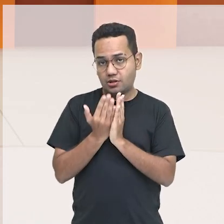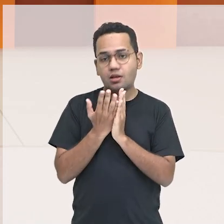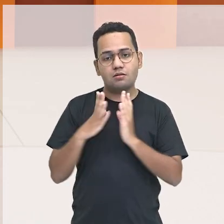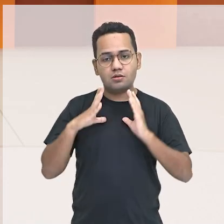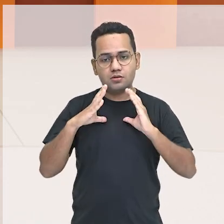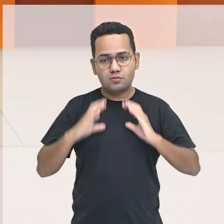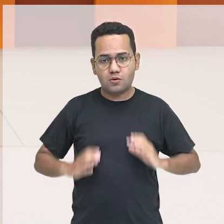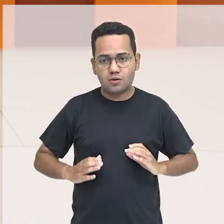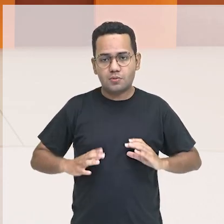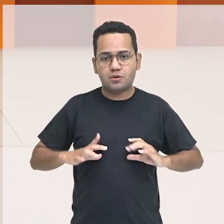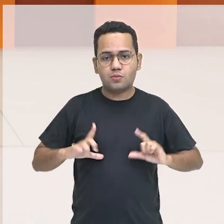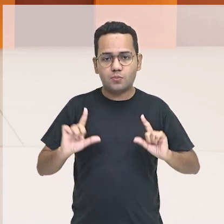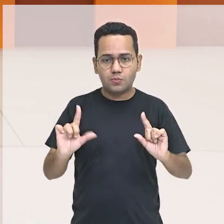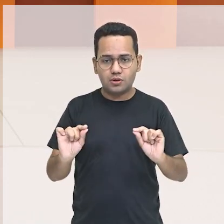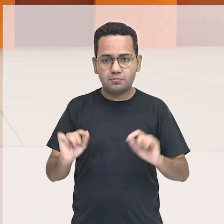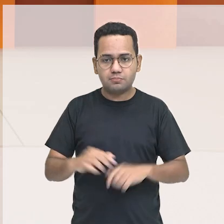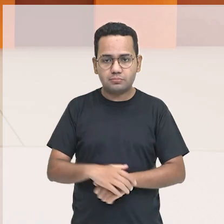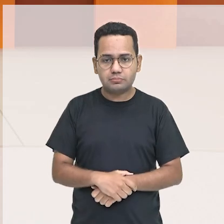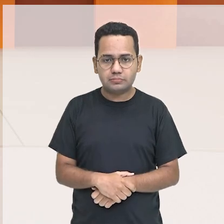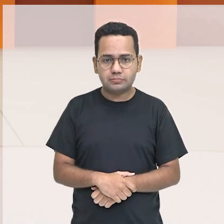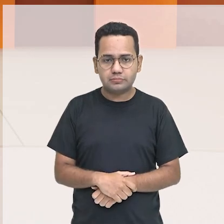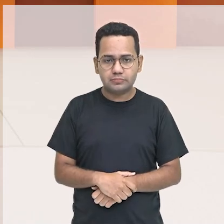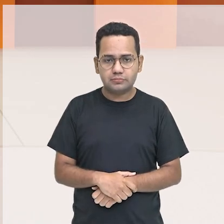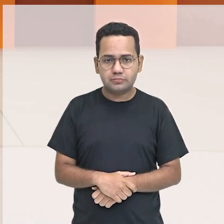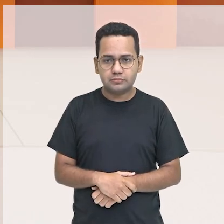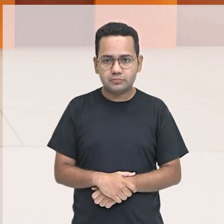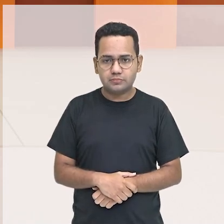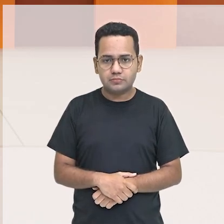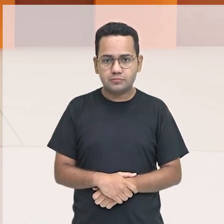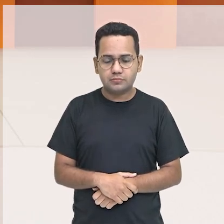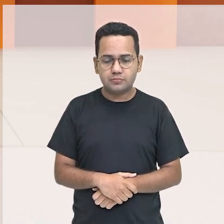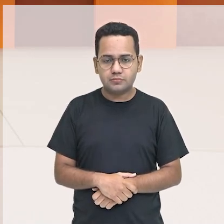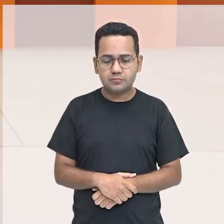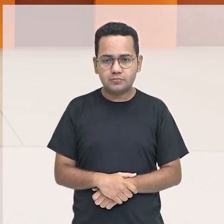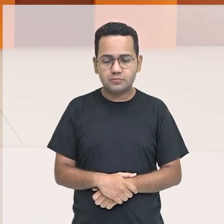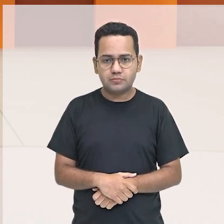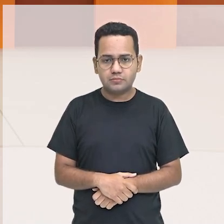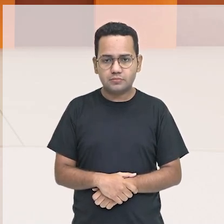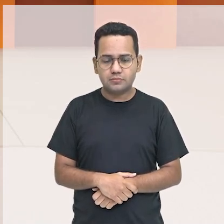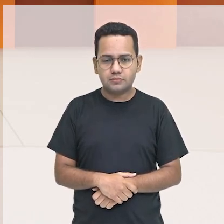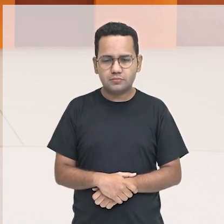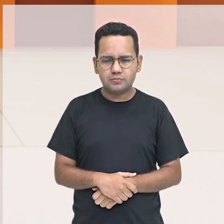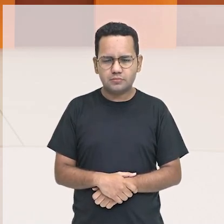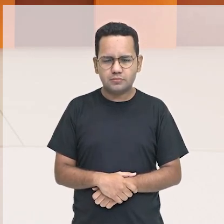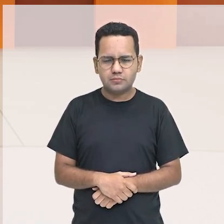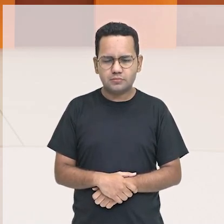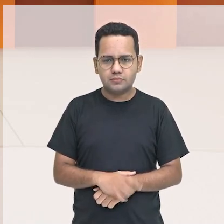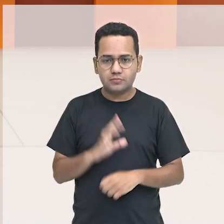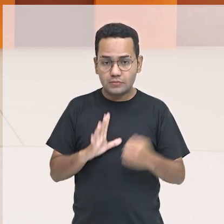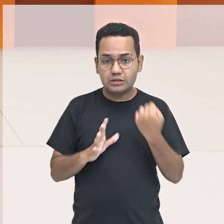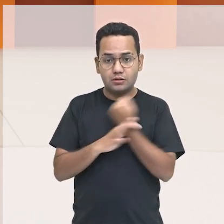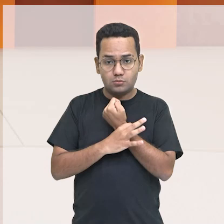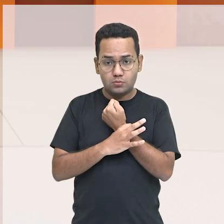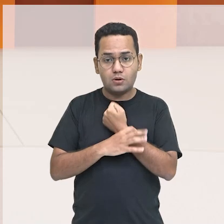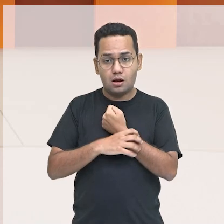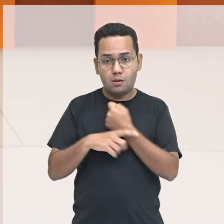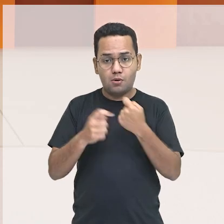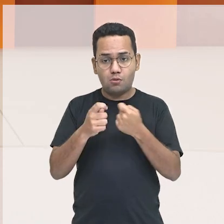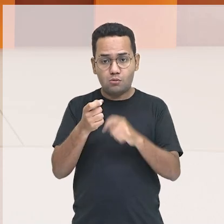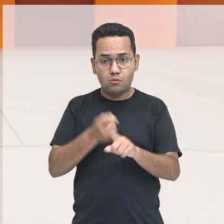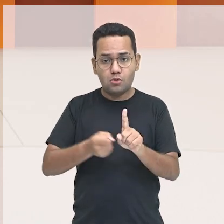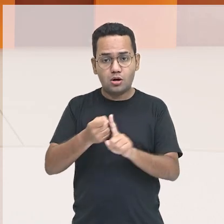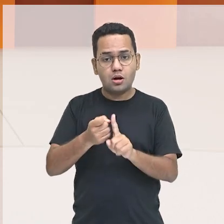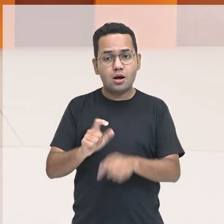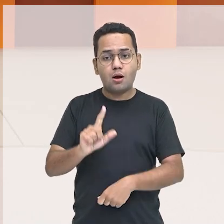garantida, isto é, garantida pelo controle social, acontece pela